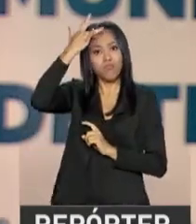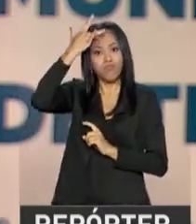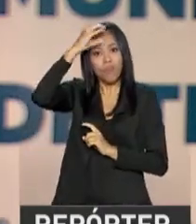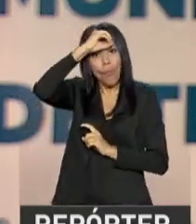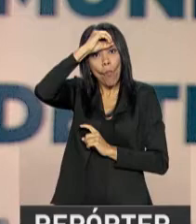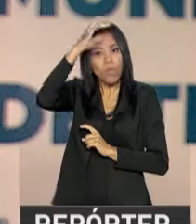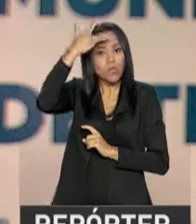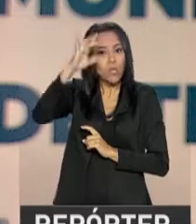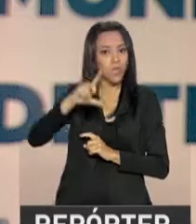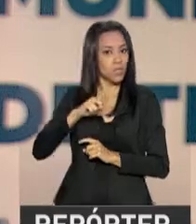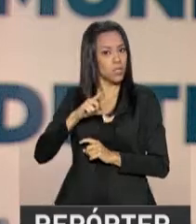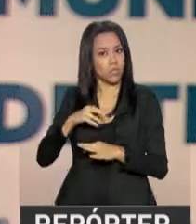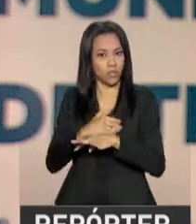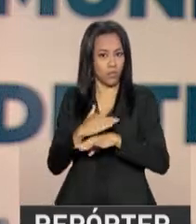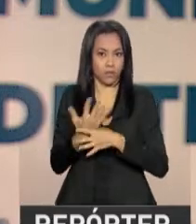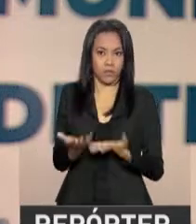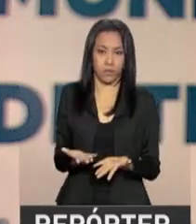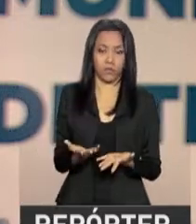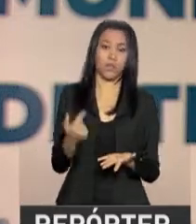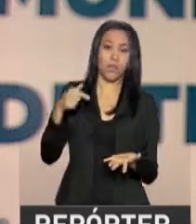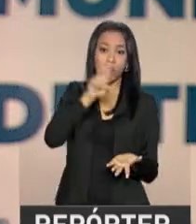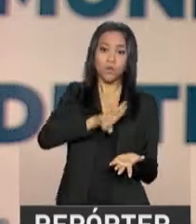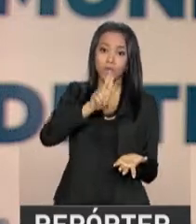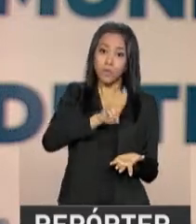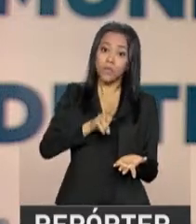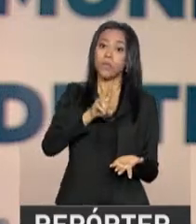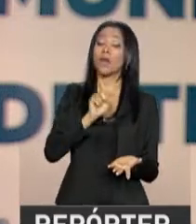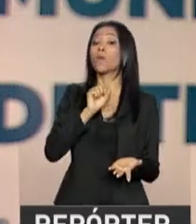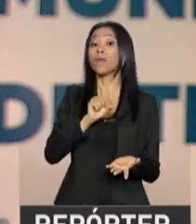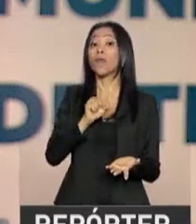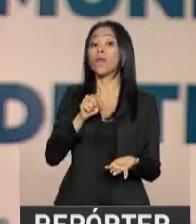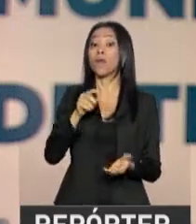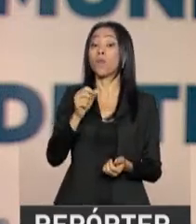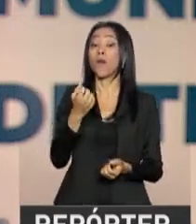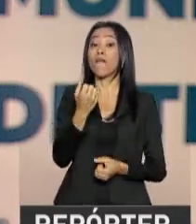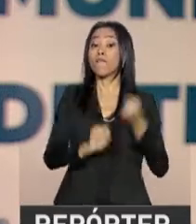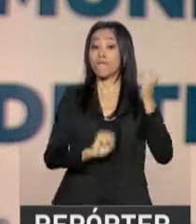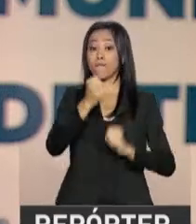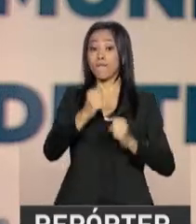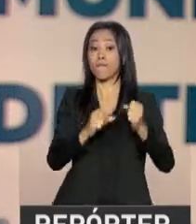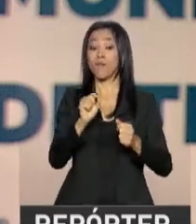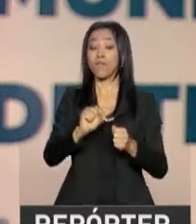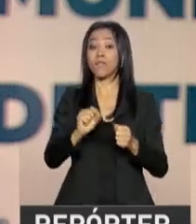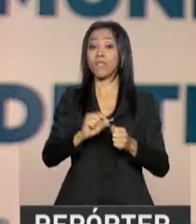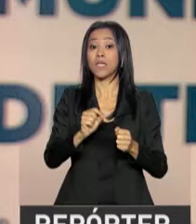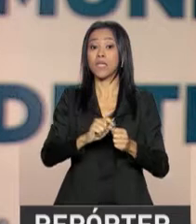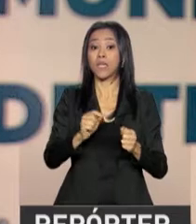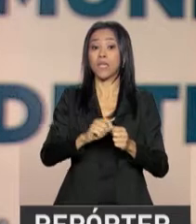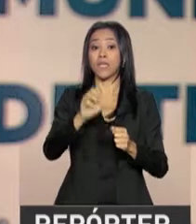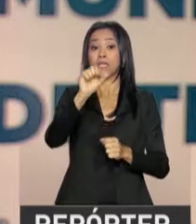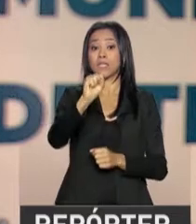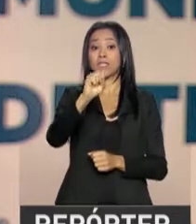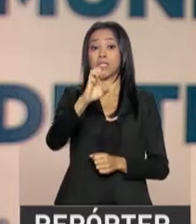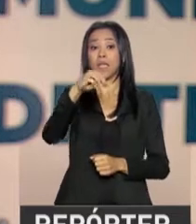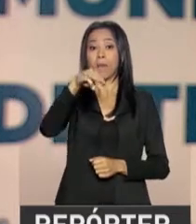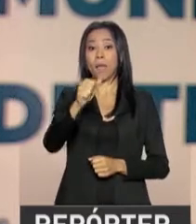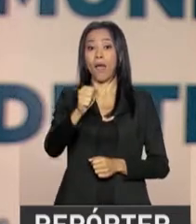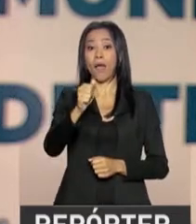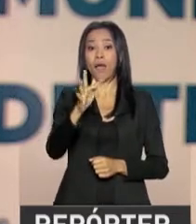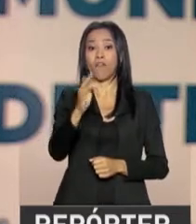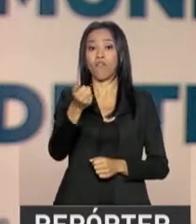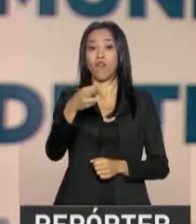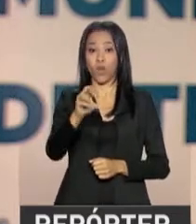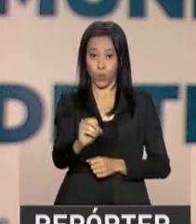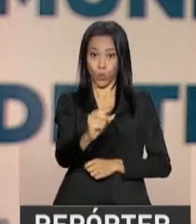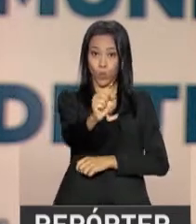tinha é implementar para nós uma fábrica de semáforo que reduz o que resultou na prática na redução de